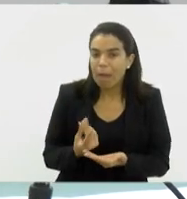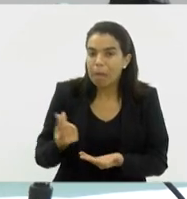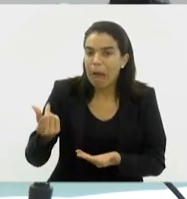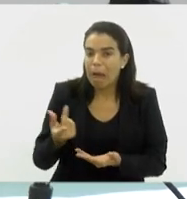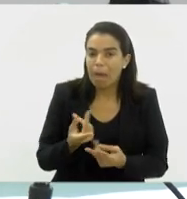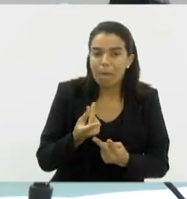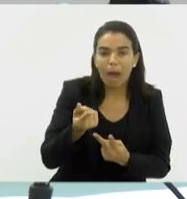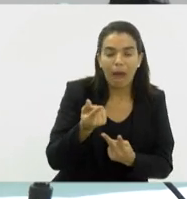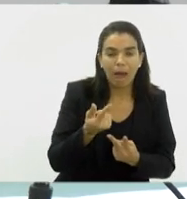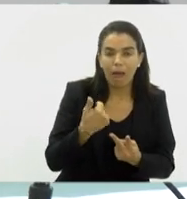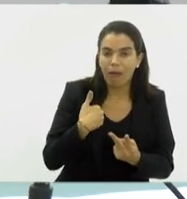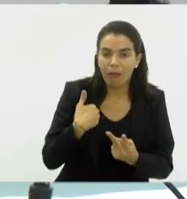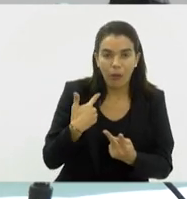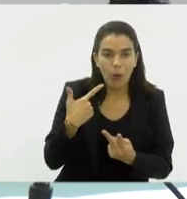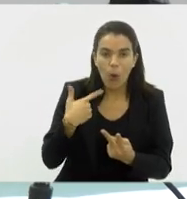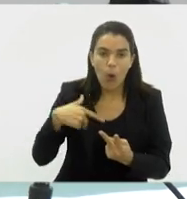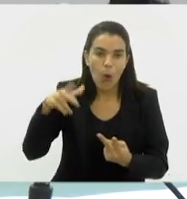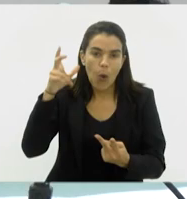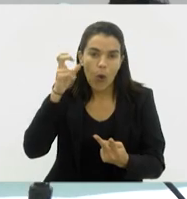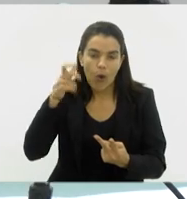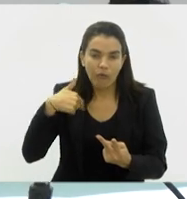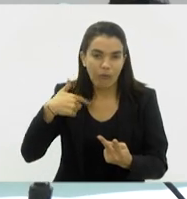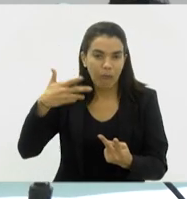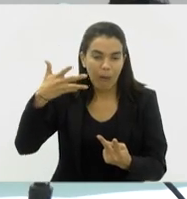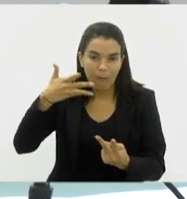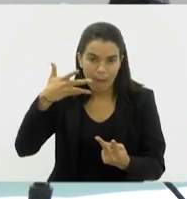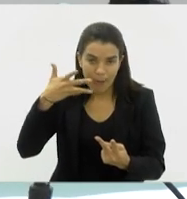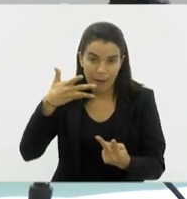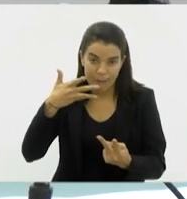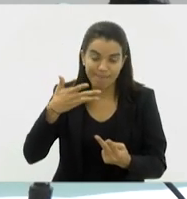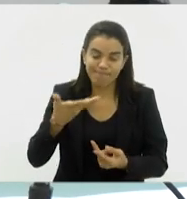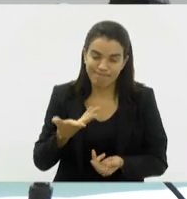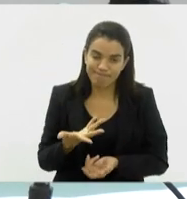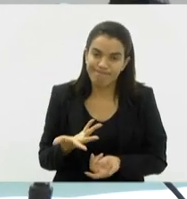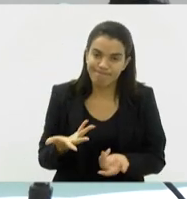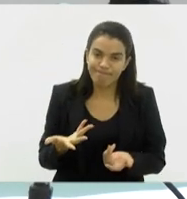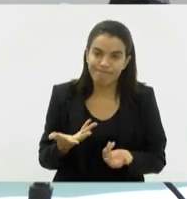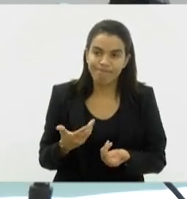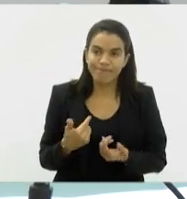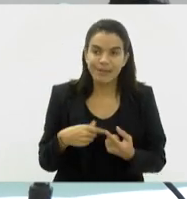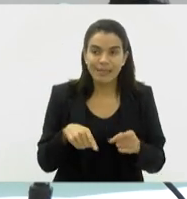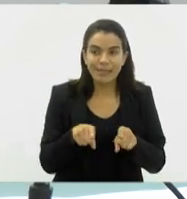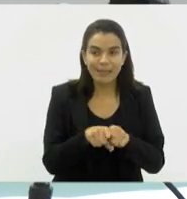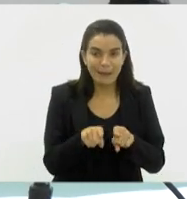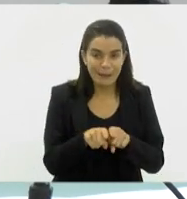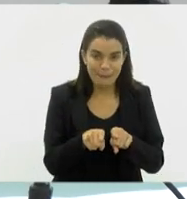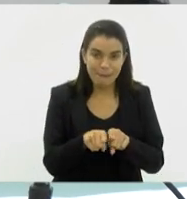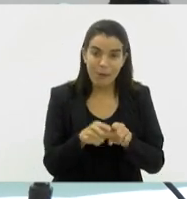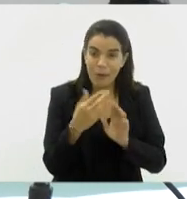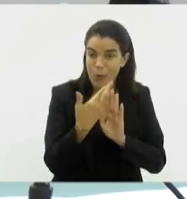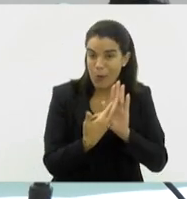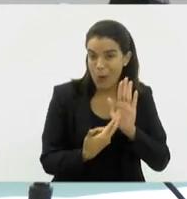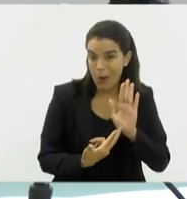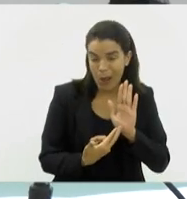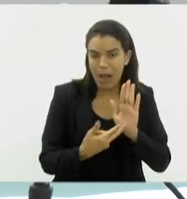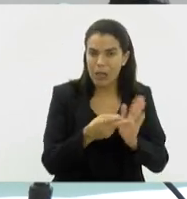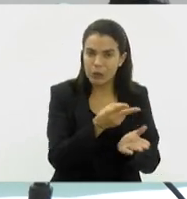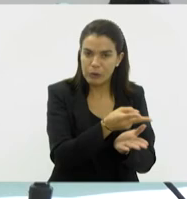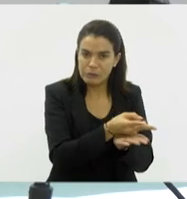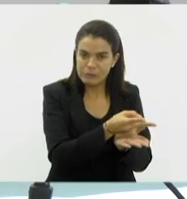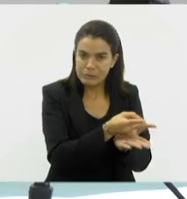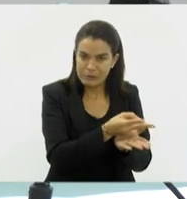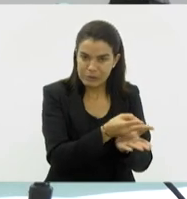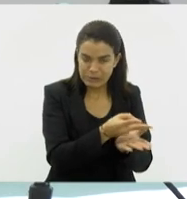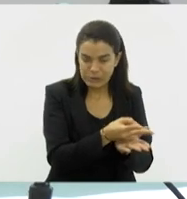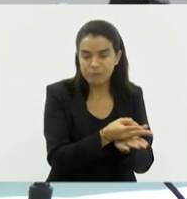falando também cometeu uma delicadeza você pediu para pro nosso relator não sair ele se Manteve aí depois